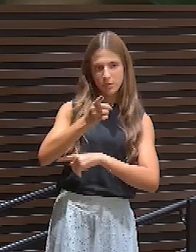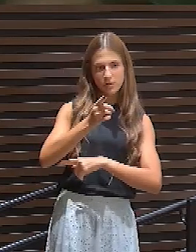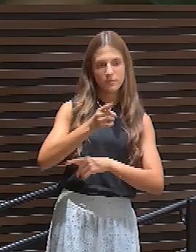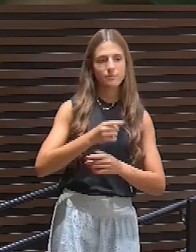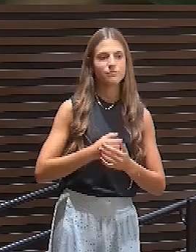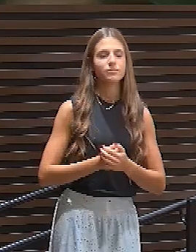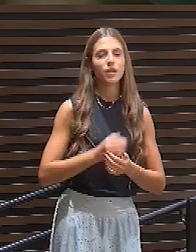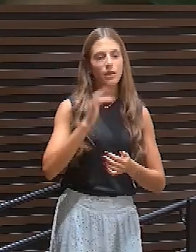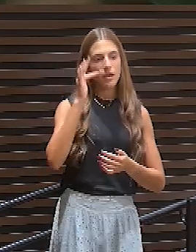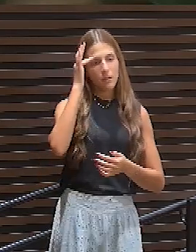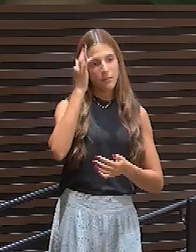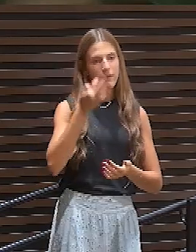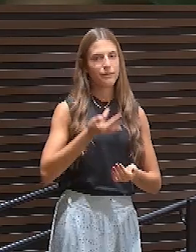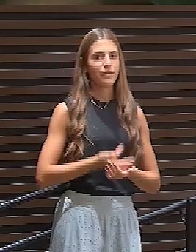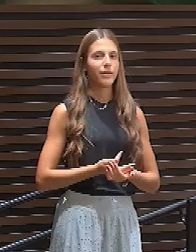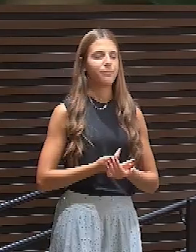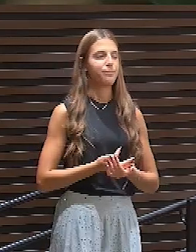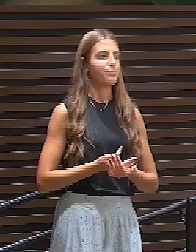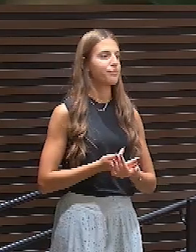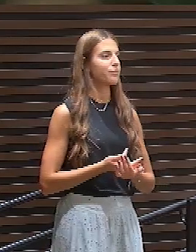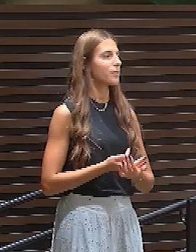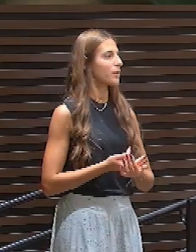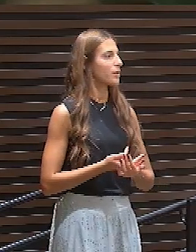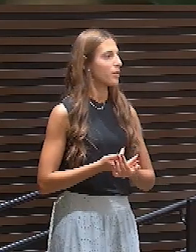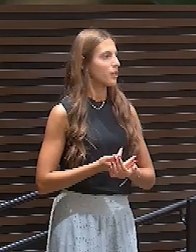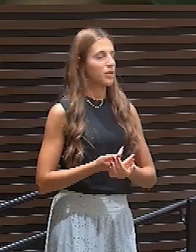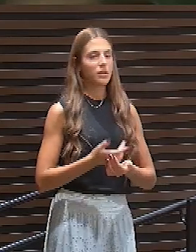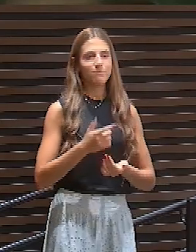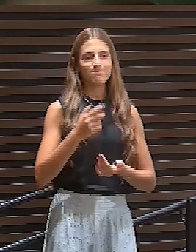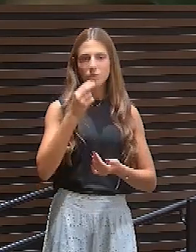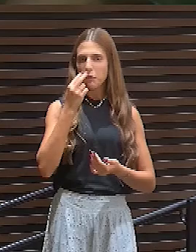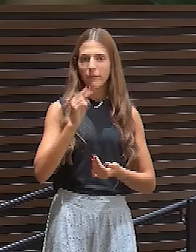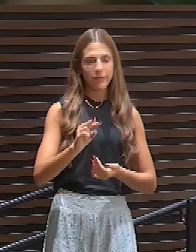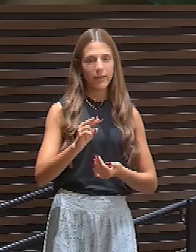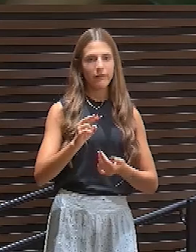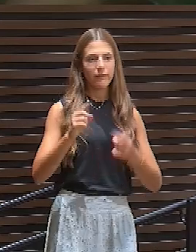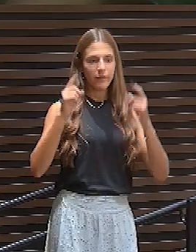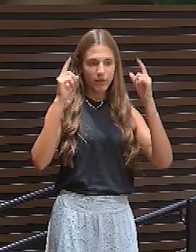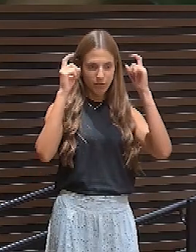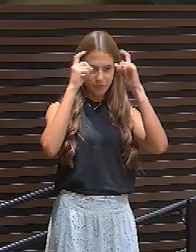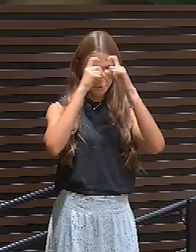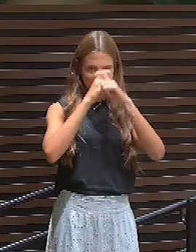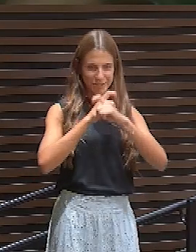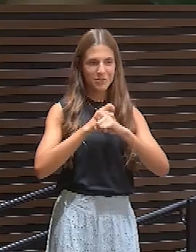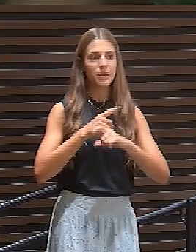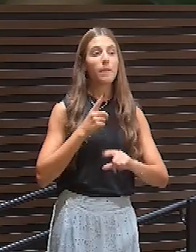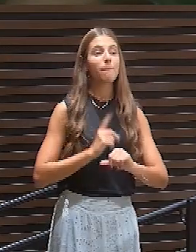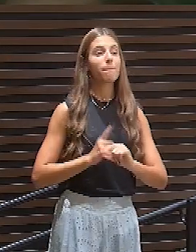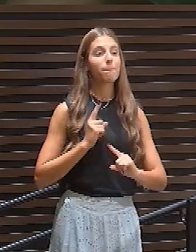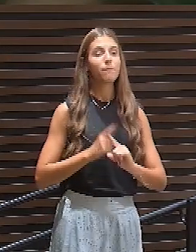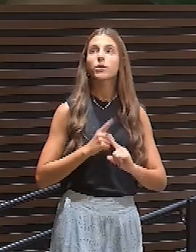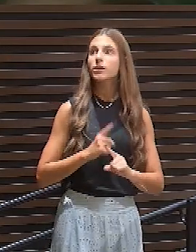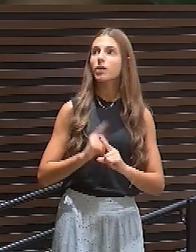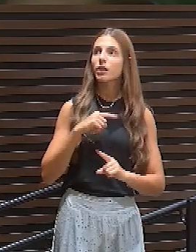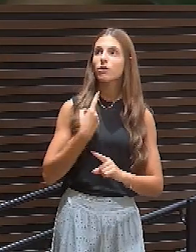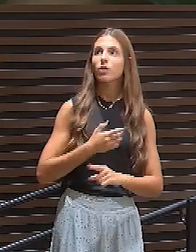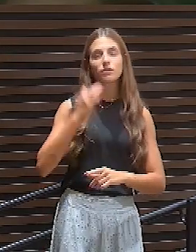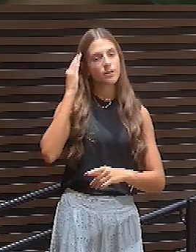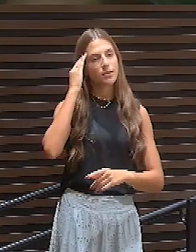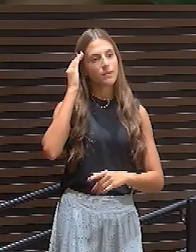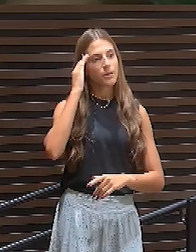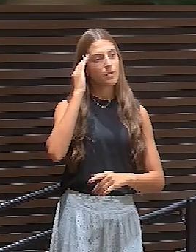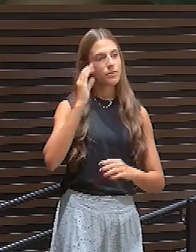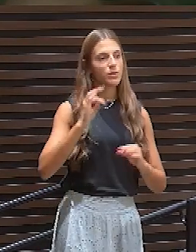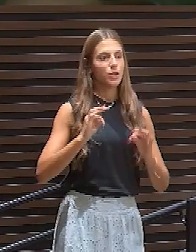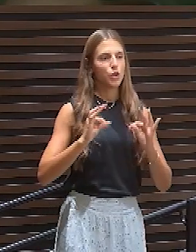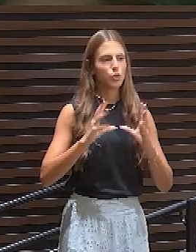É uma fé que não vê dificuldades, porque nós sabemos que